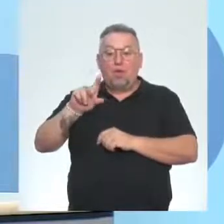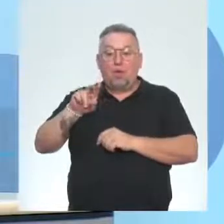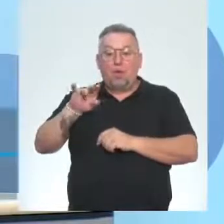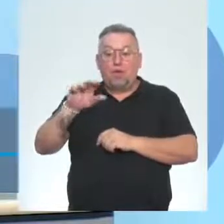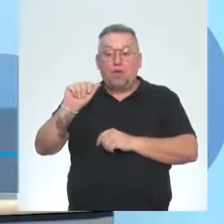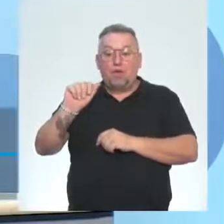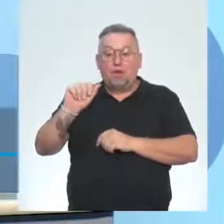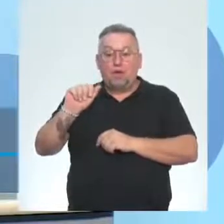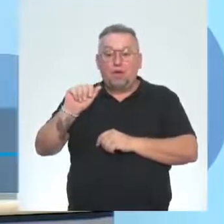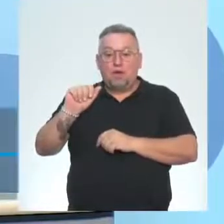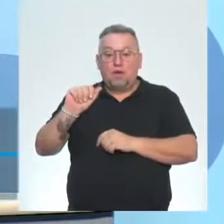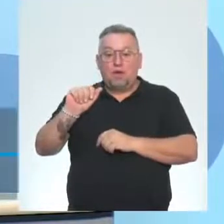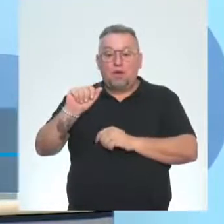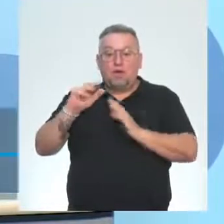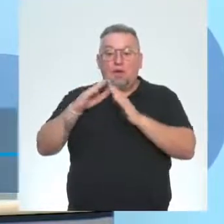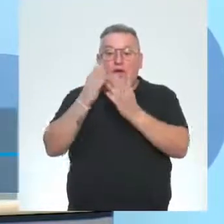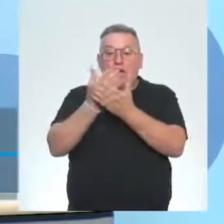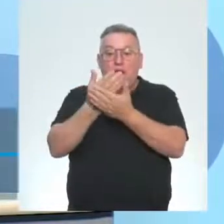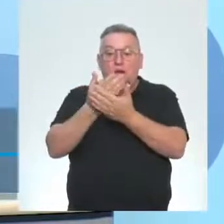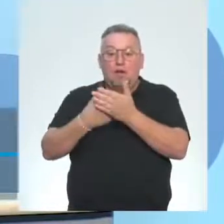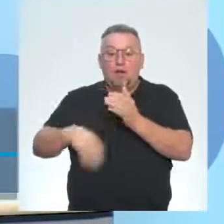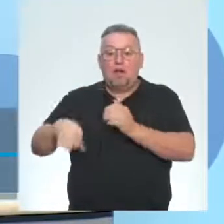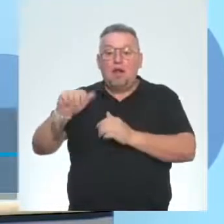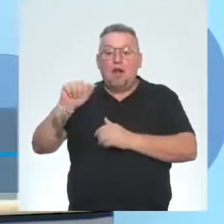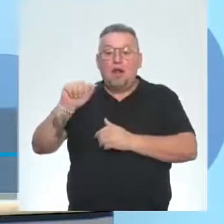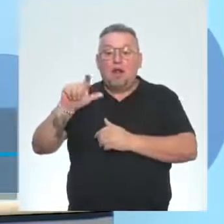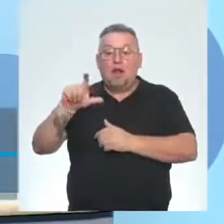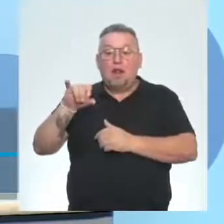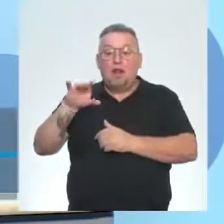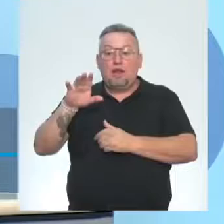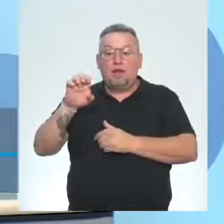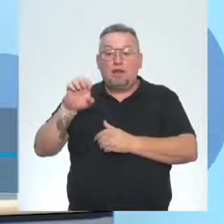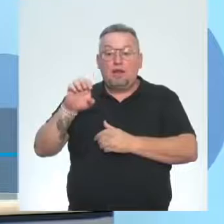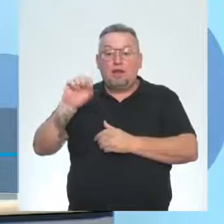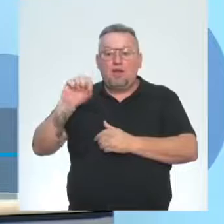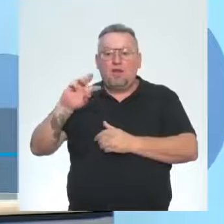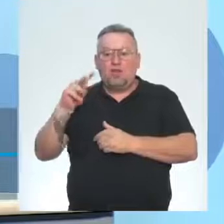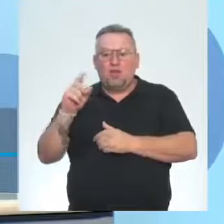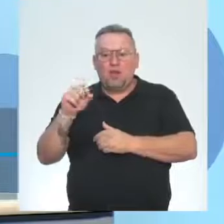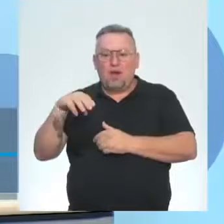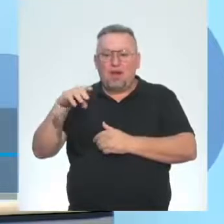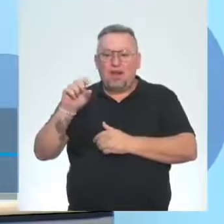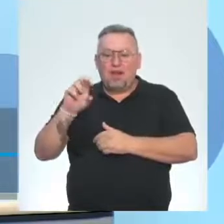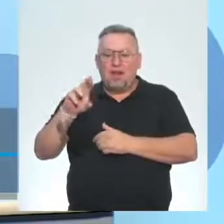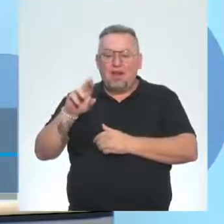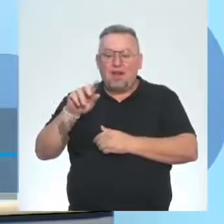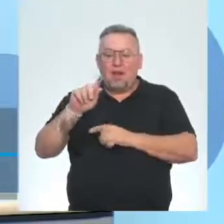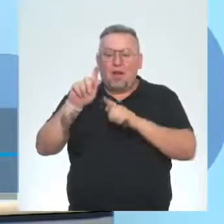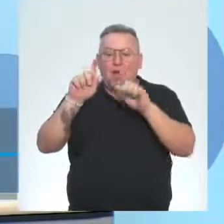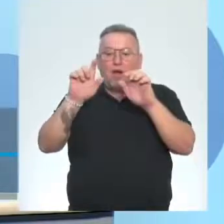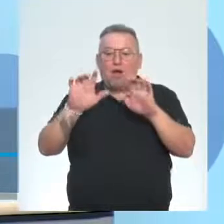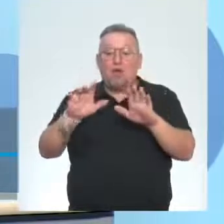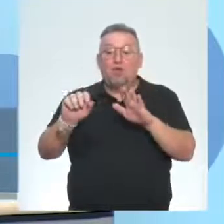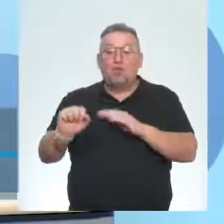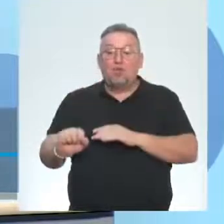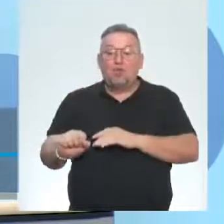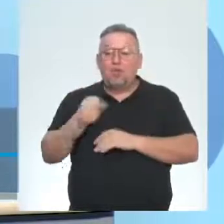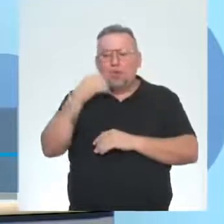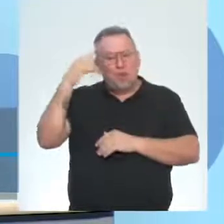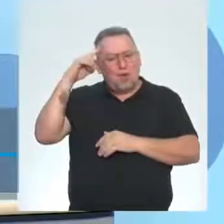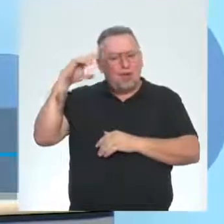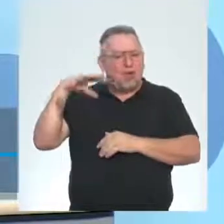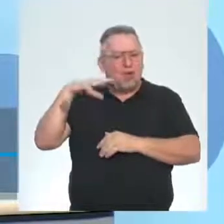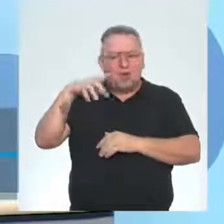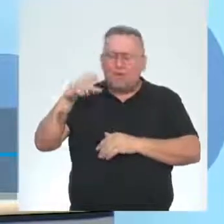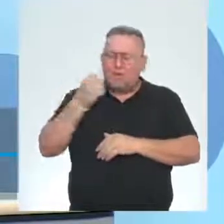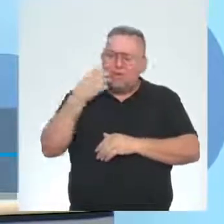acho que é Lousa, né? Da escola Alice Schwerny, acho que é. Guarulhos Sul aqui dando bom dia a todos. Então,